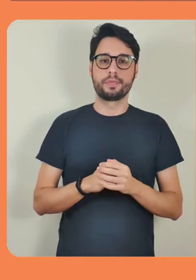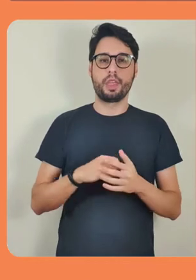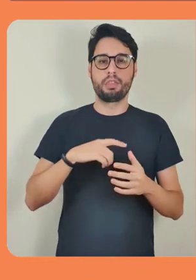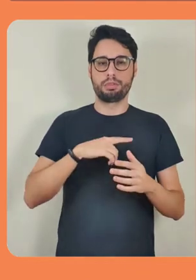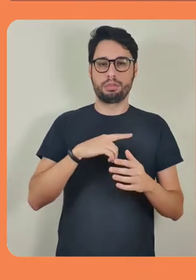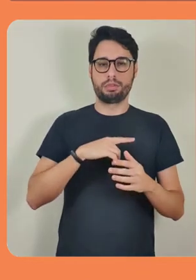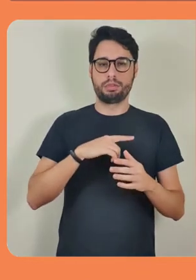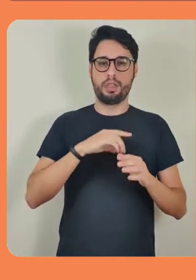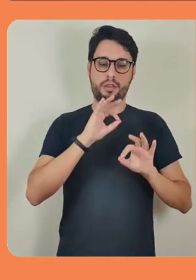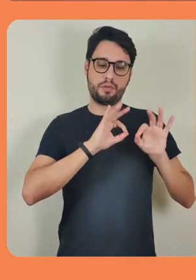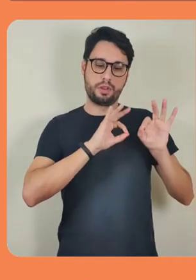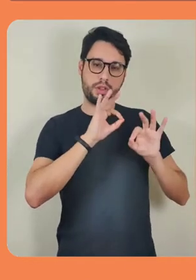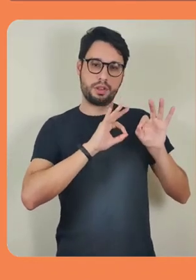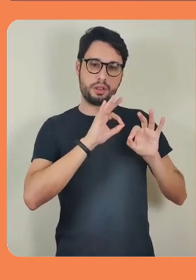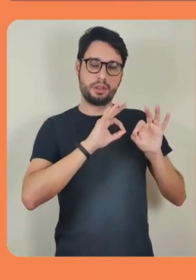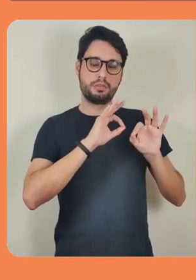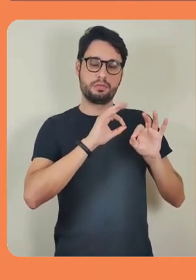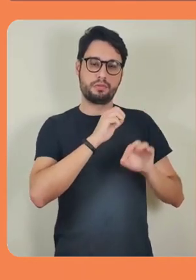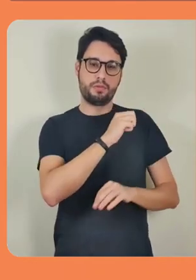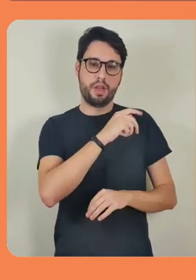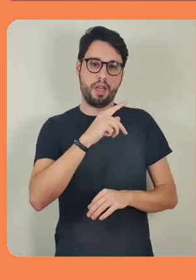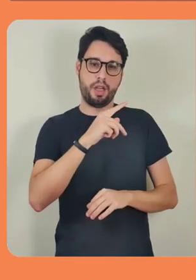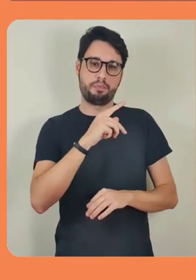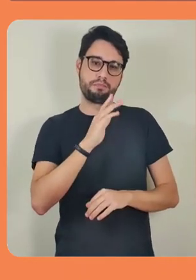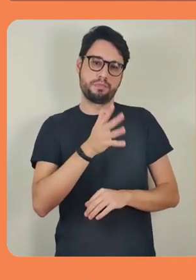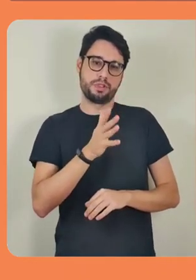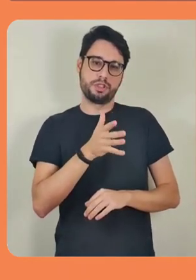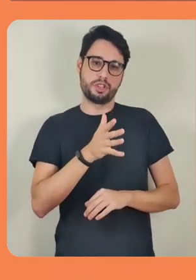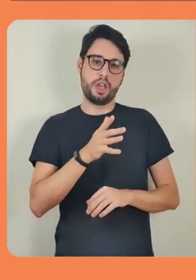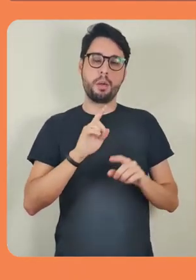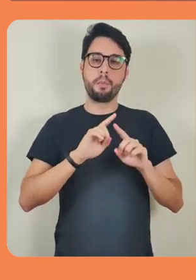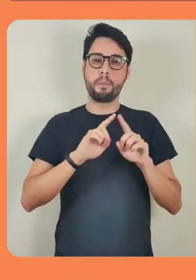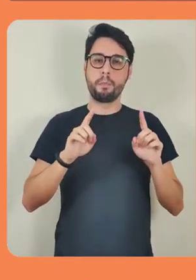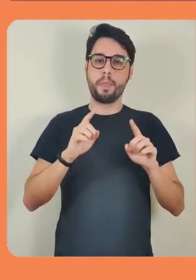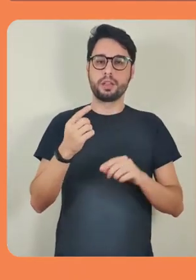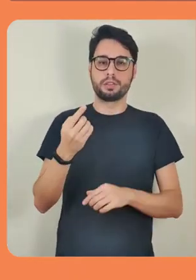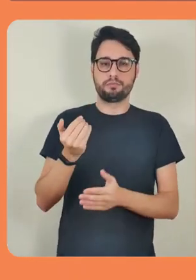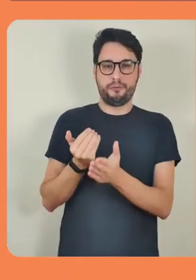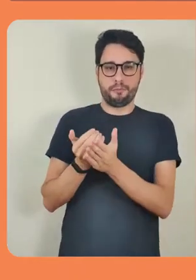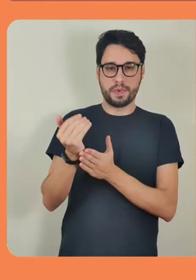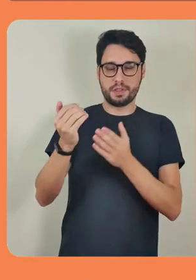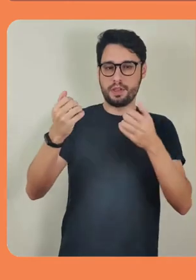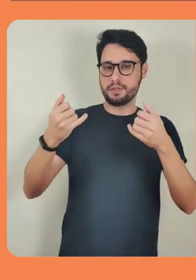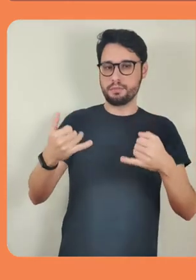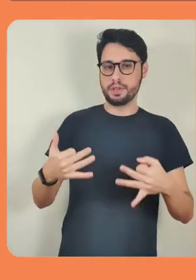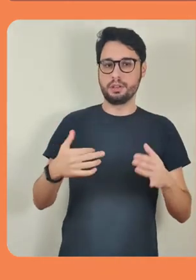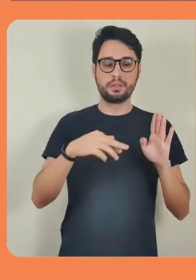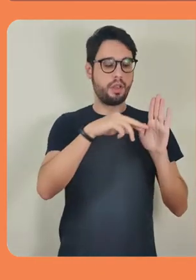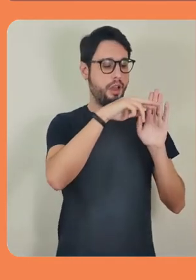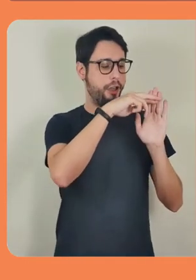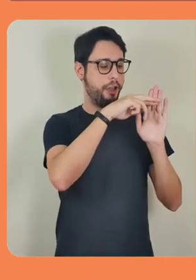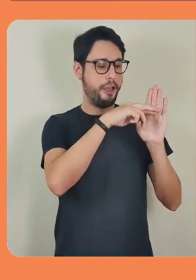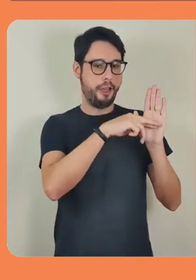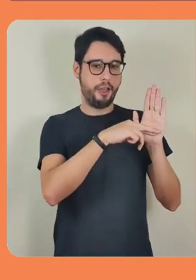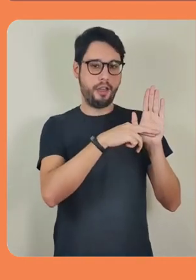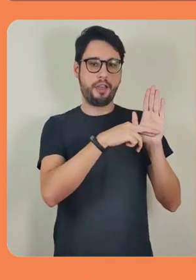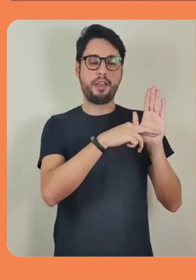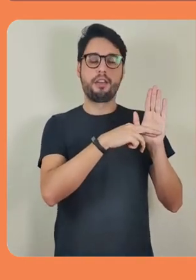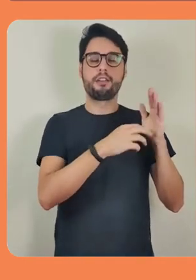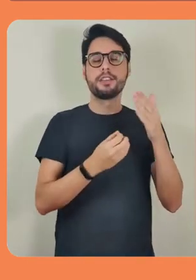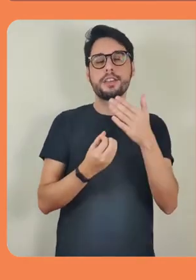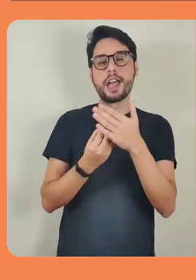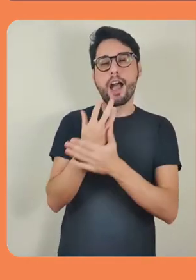experiências e subir de nível então algumas regras já vem criadas é para